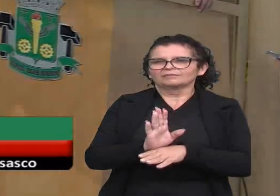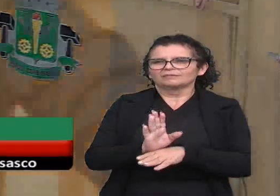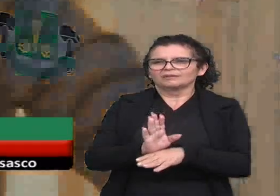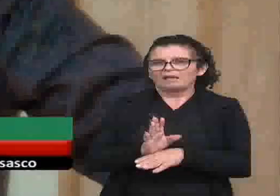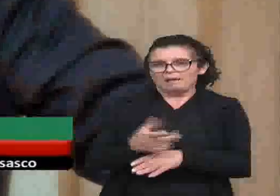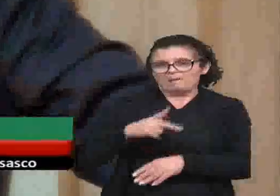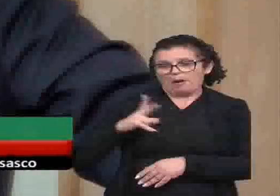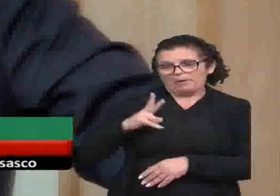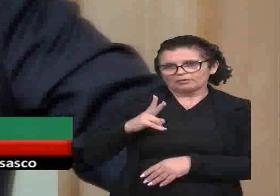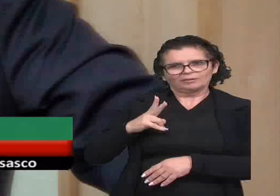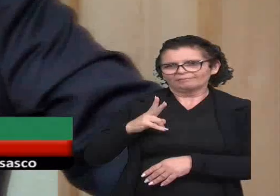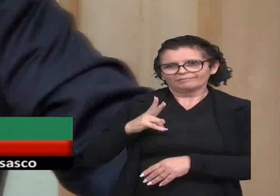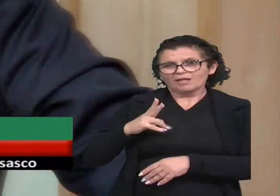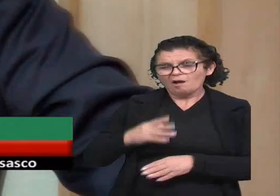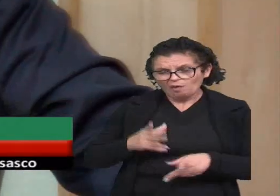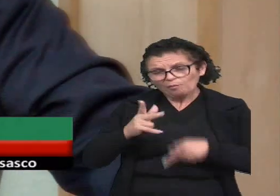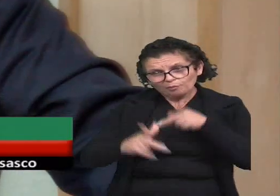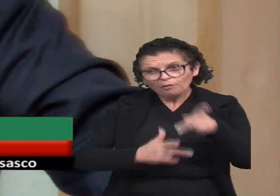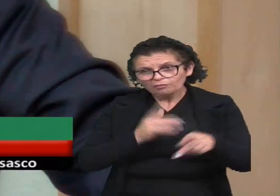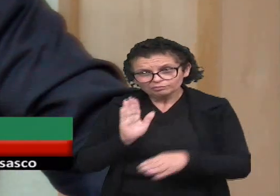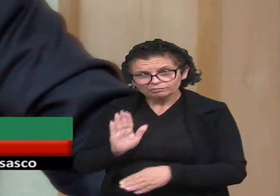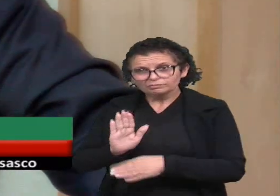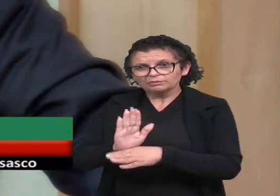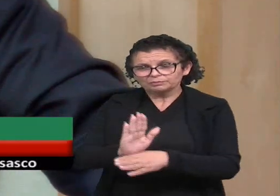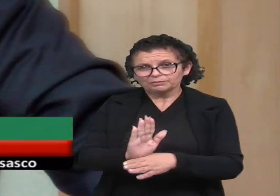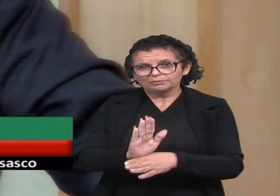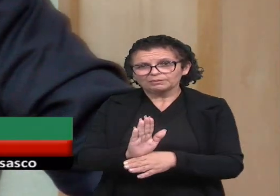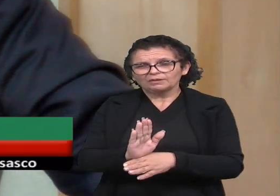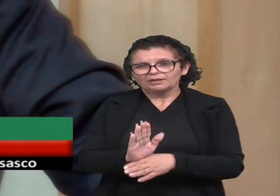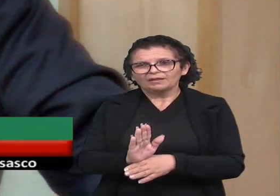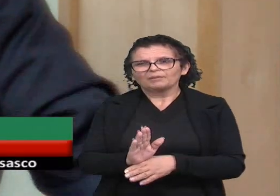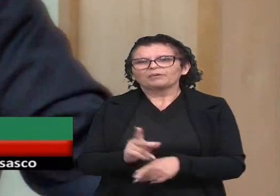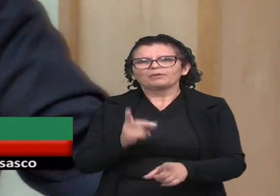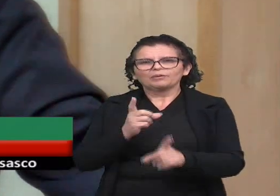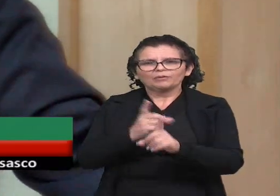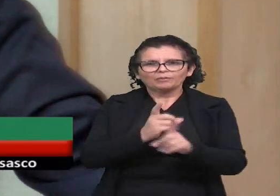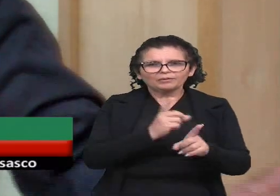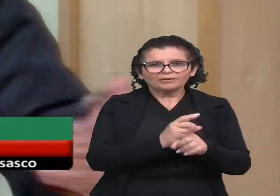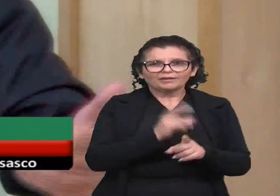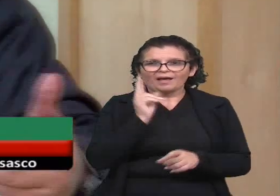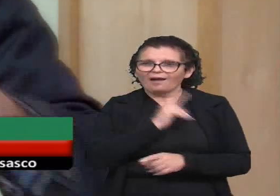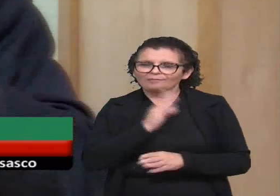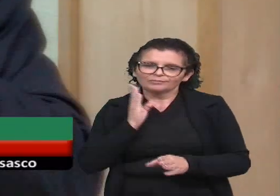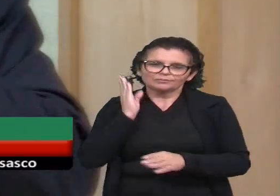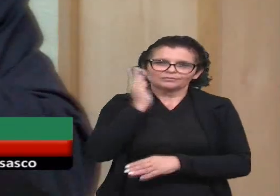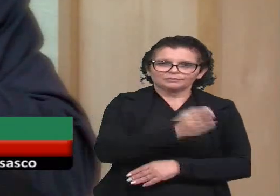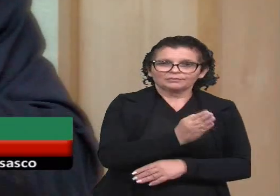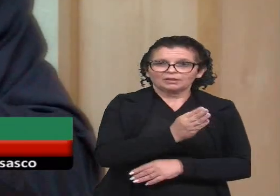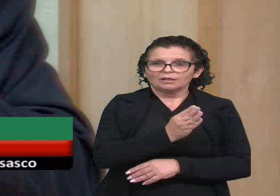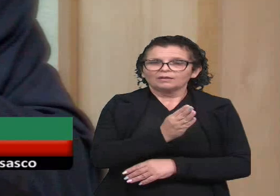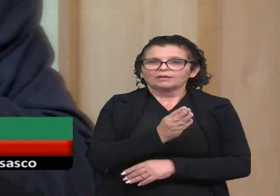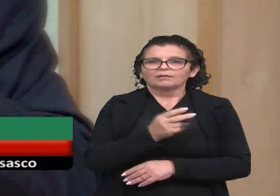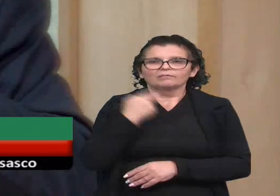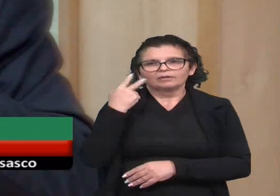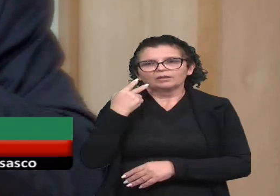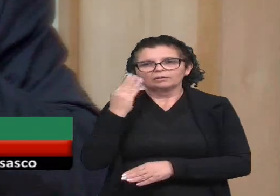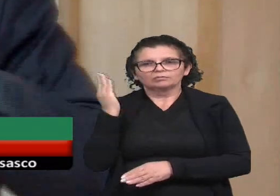as questões da população, né? A população encontra um caminho rápido, que é falar com o